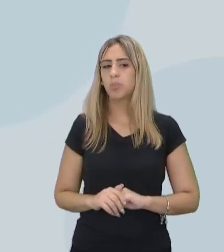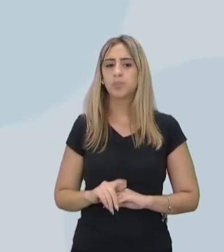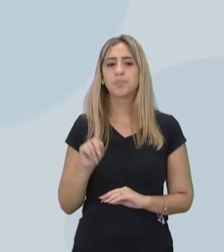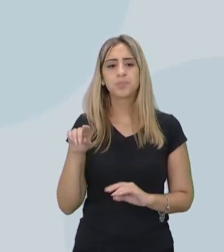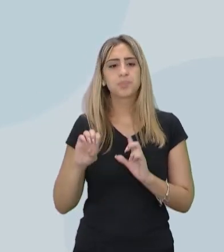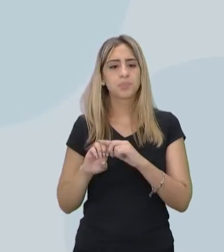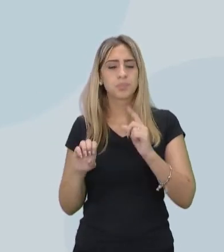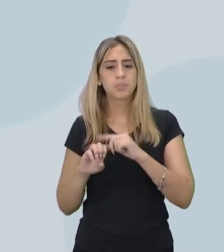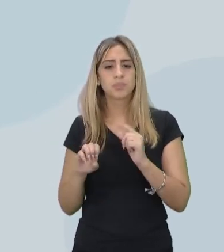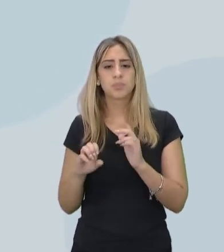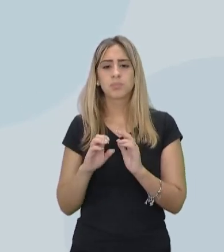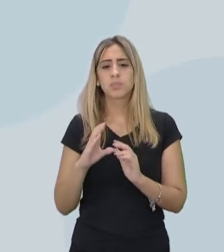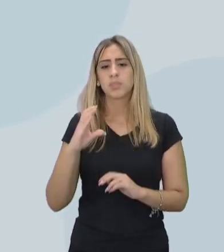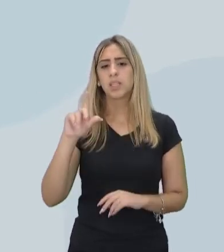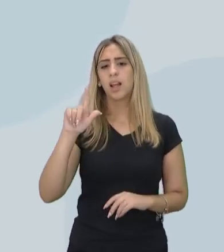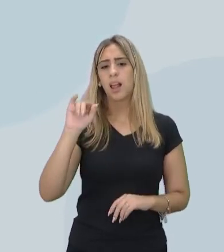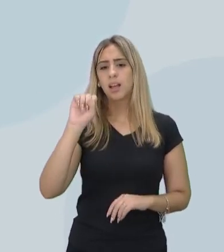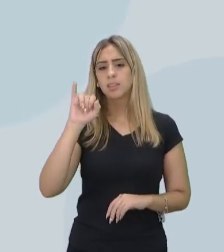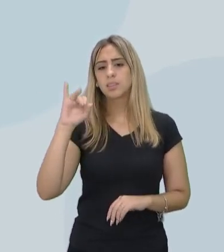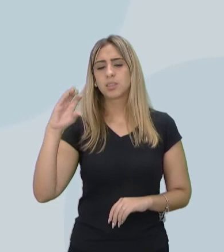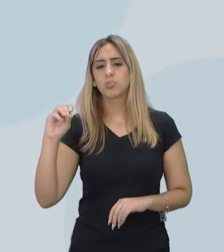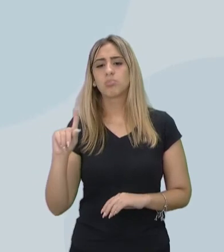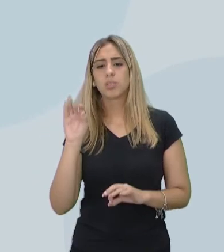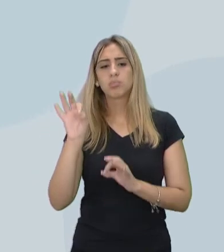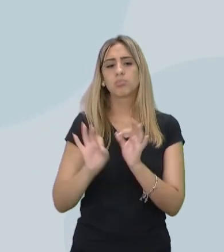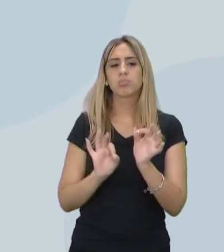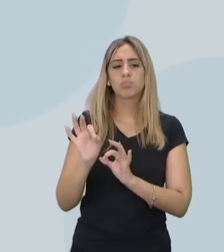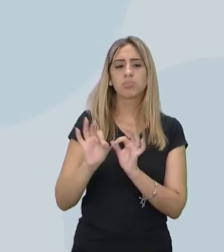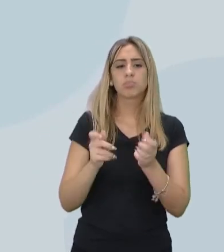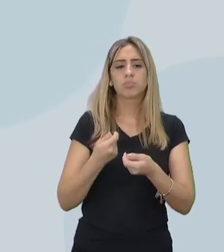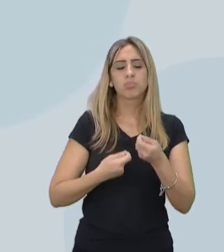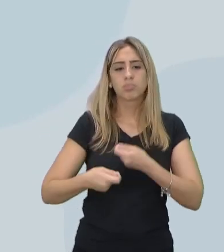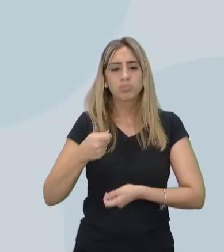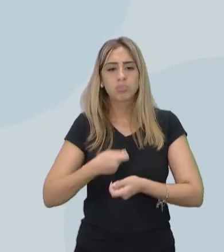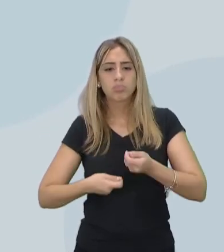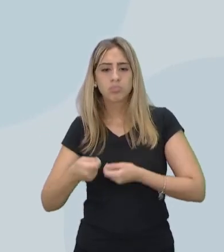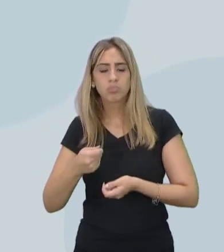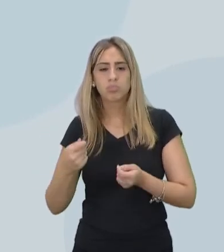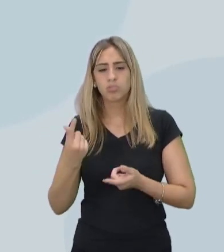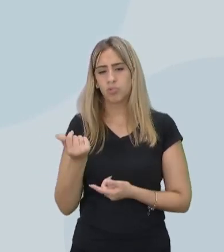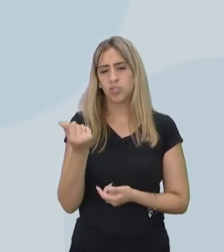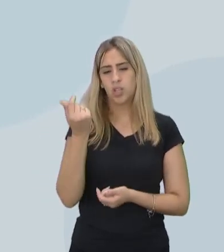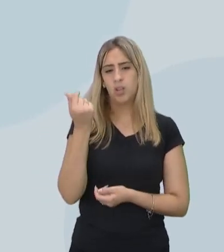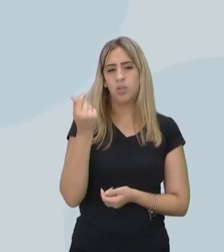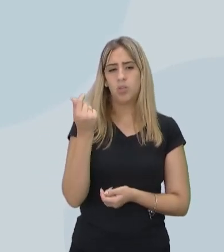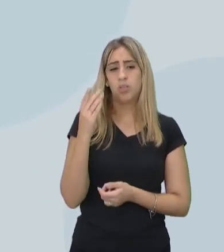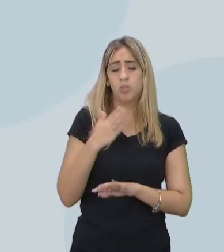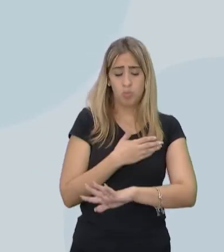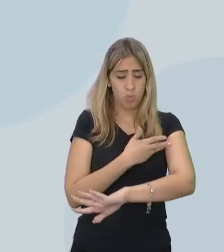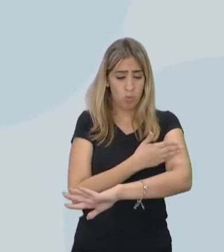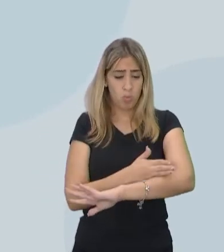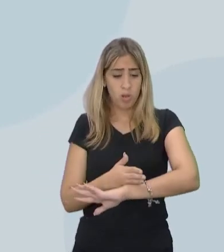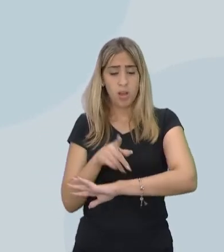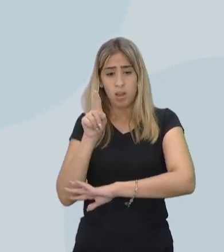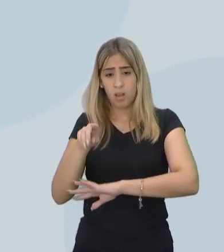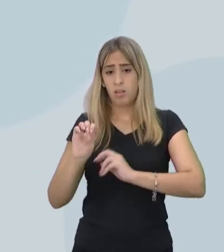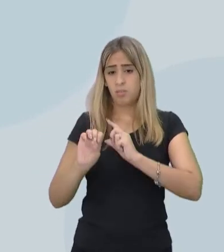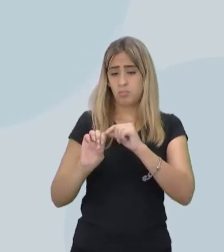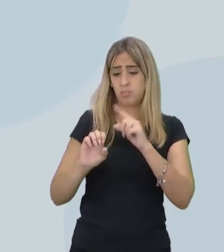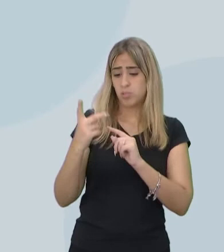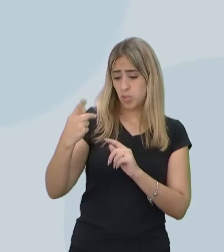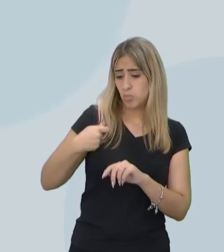o empreendedorismo clássico que é projetado para gerar lucro financeiro. Certo. Desde o início, a expectativa é que o empreendedor e